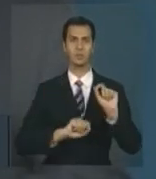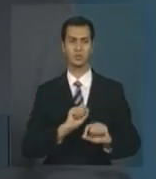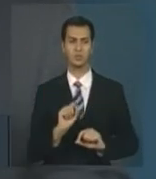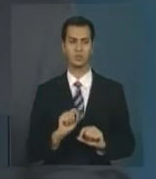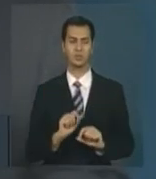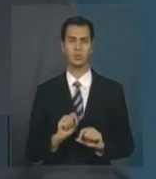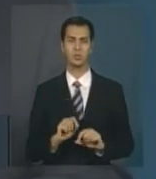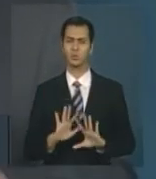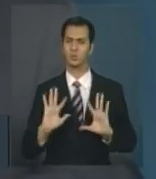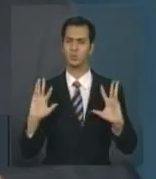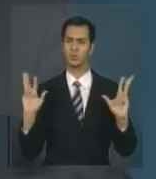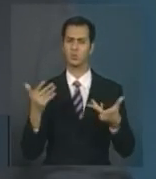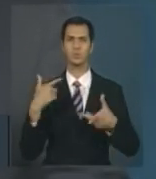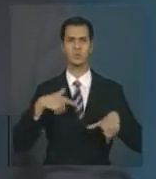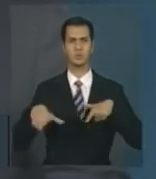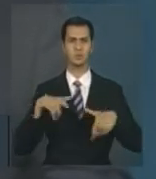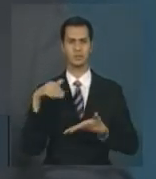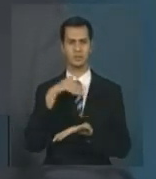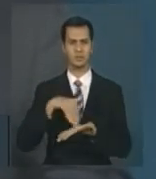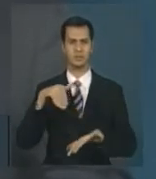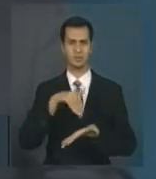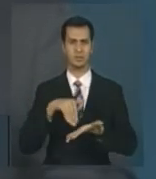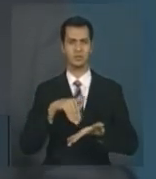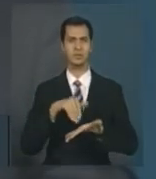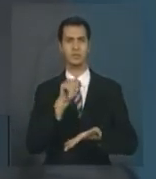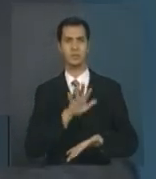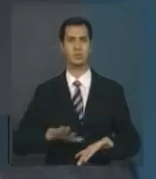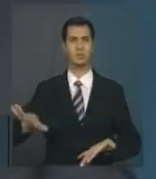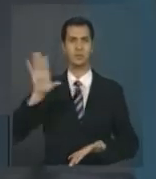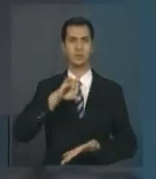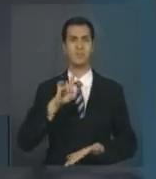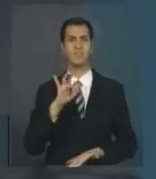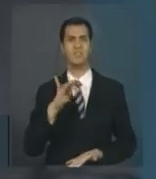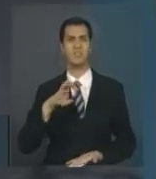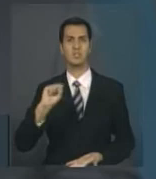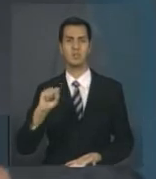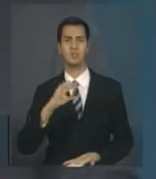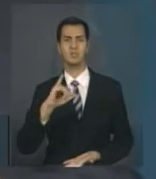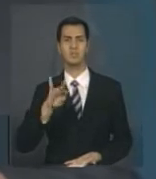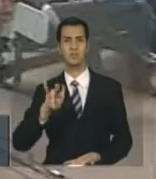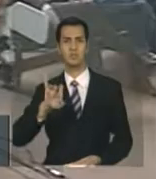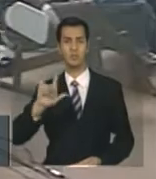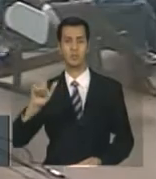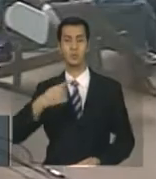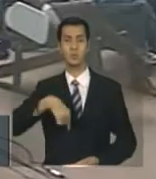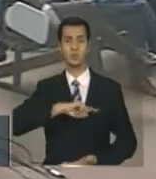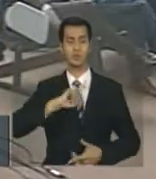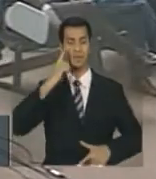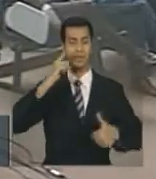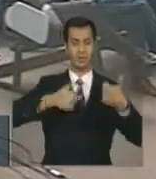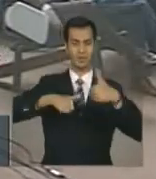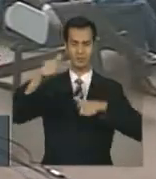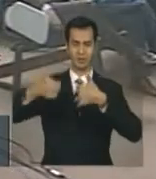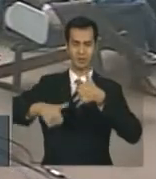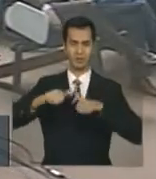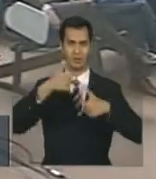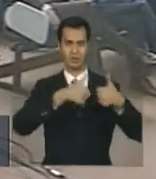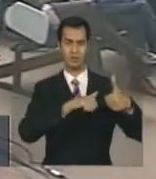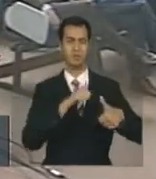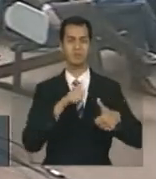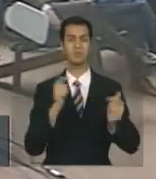de todos os técnicos da Secretaria Nacional de Defesa Civil, uma análise para que a gente pudesse